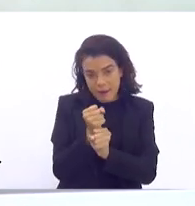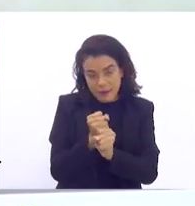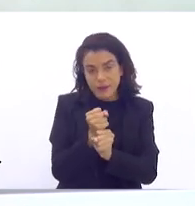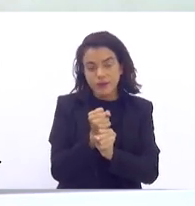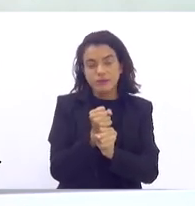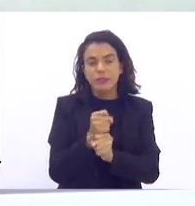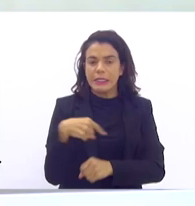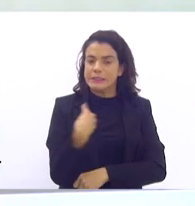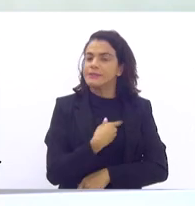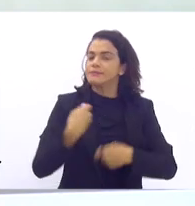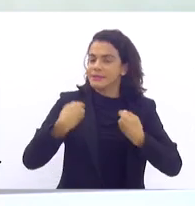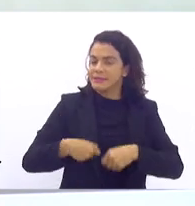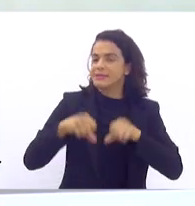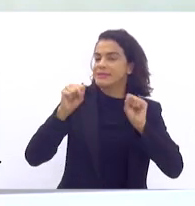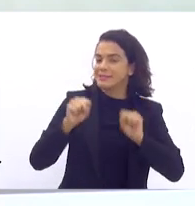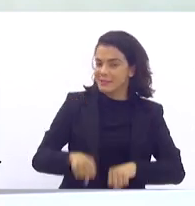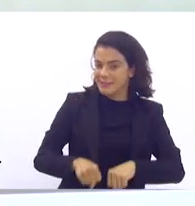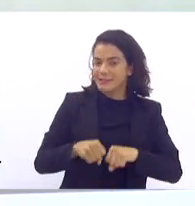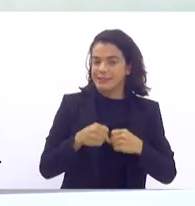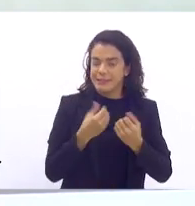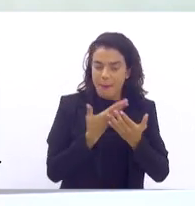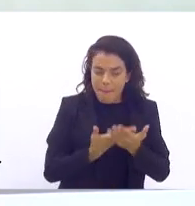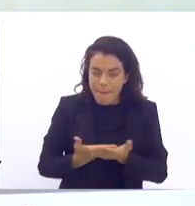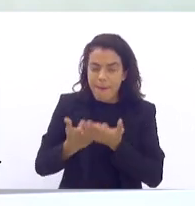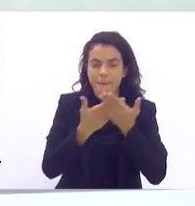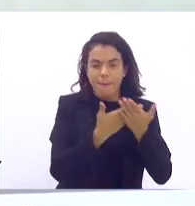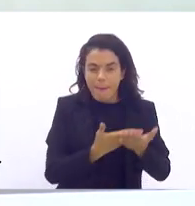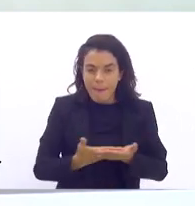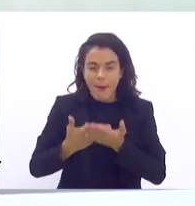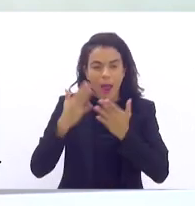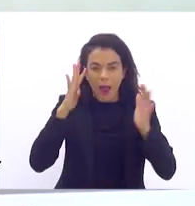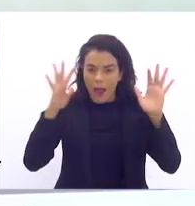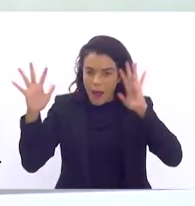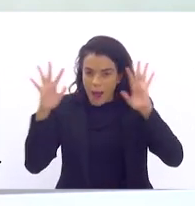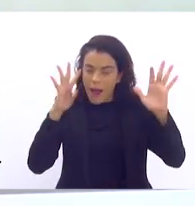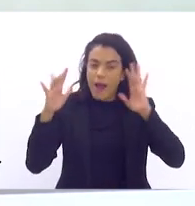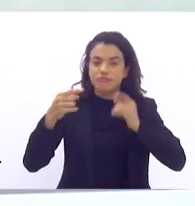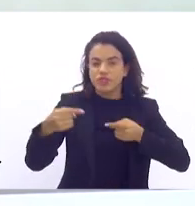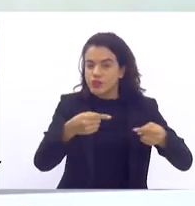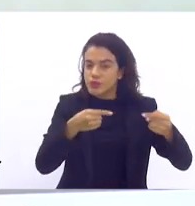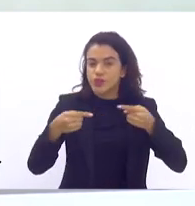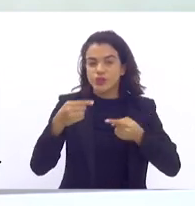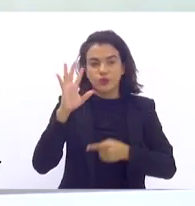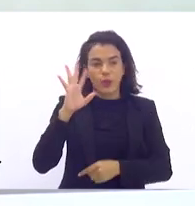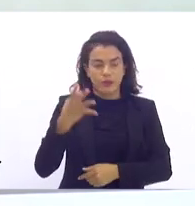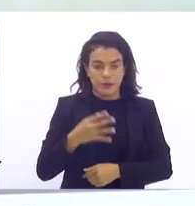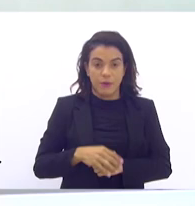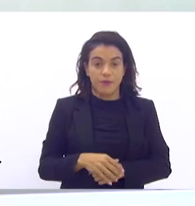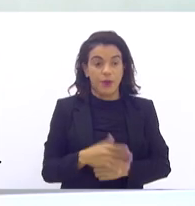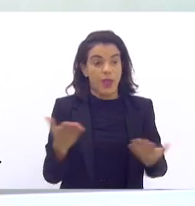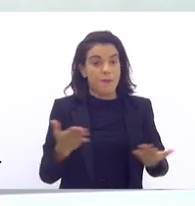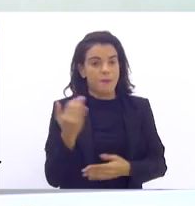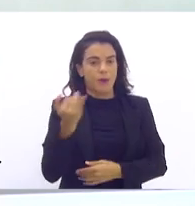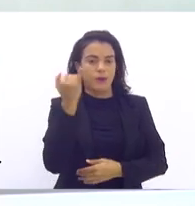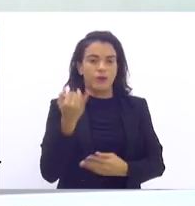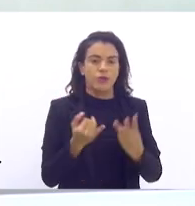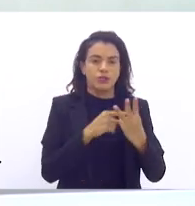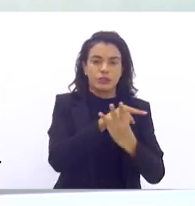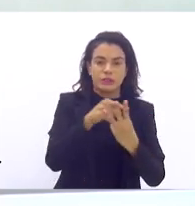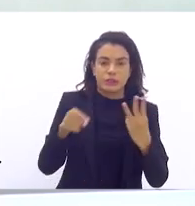tem que sim fazer o dever de casa e é muito importante hoje a gente tem aqui três deputados federais